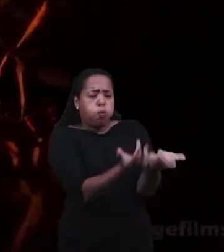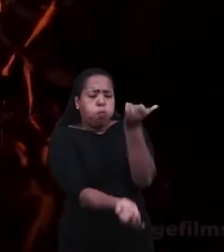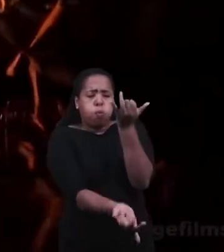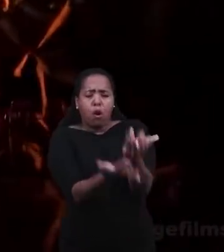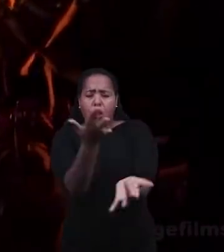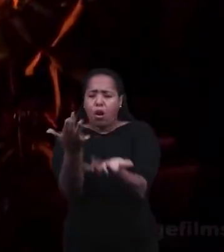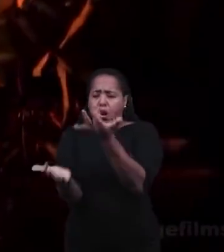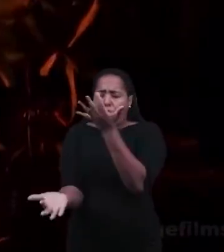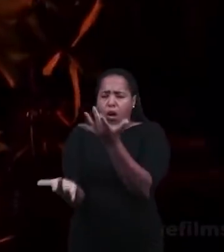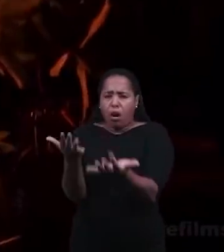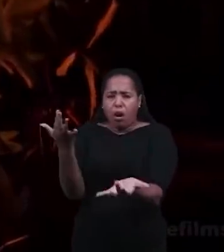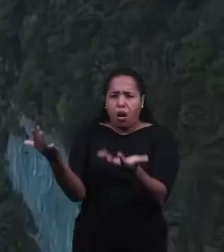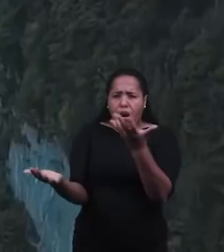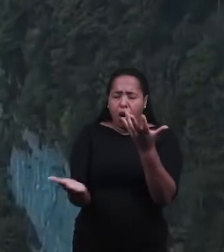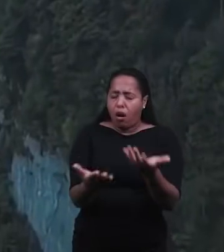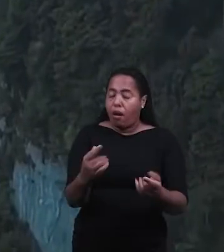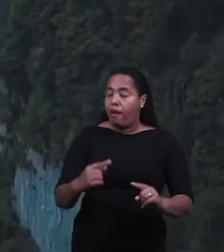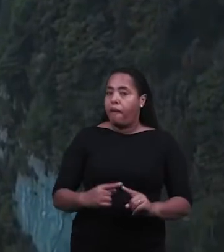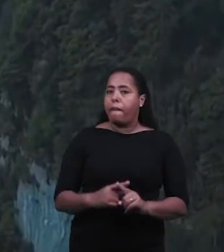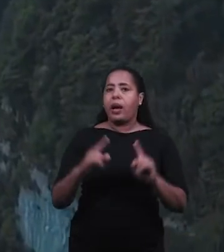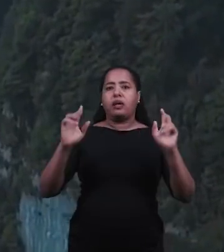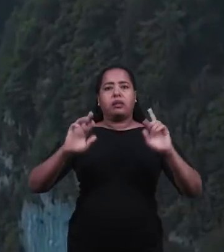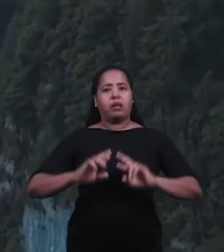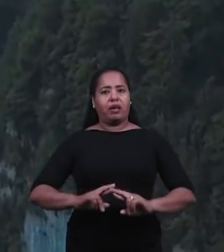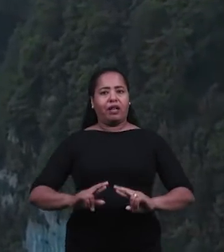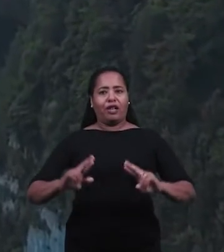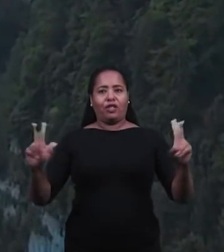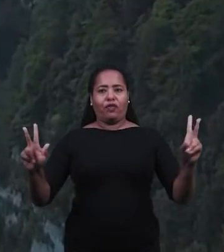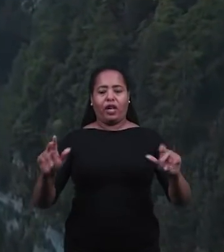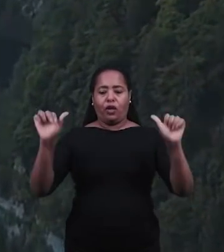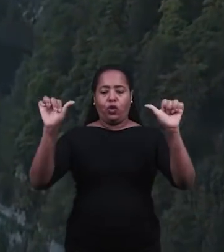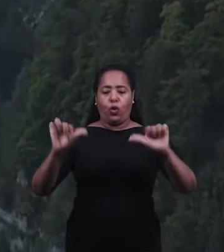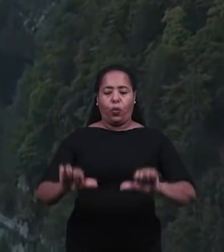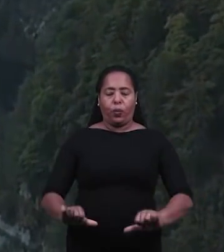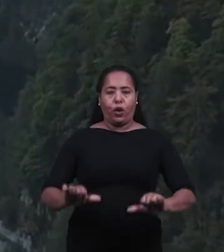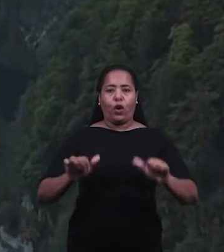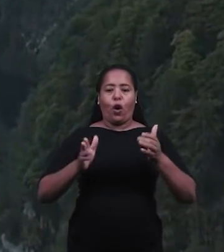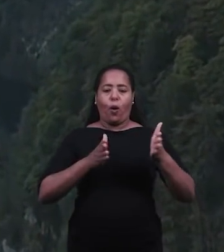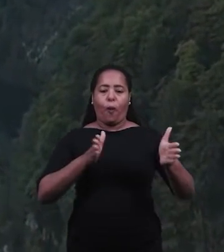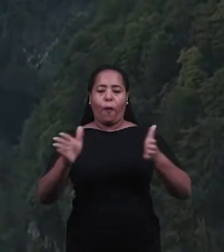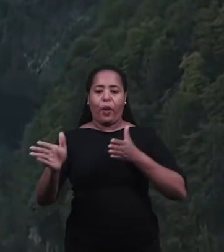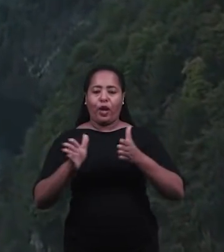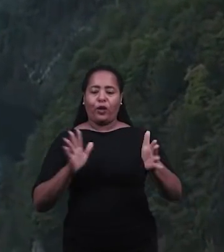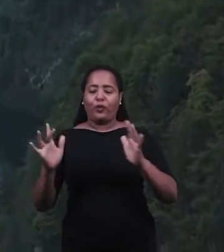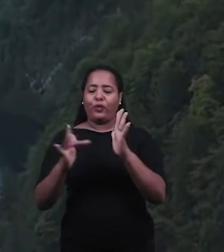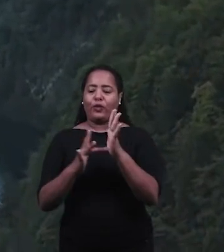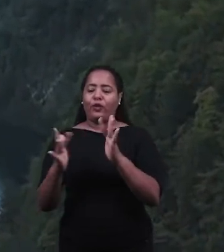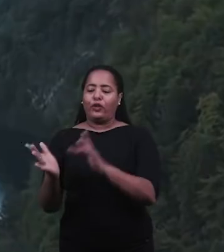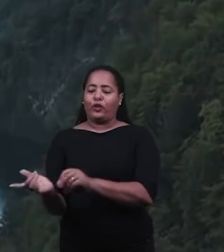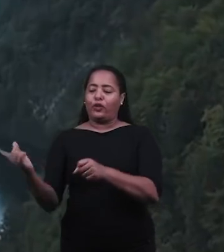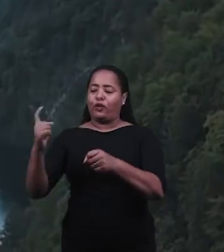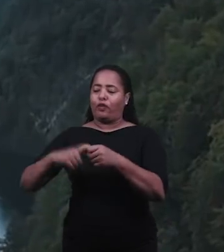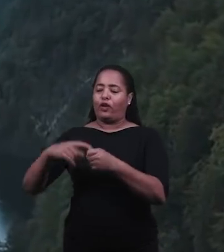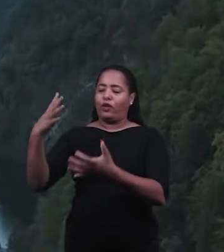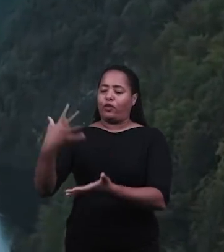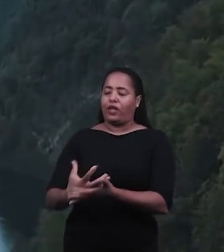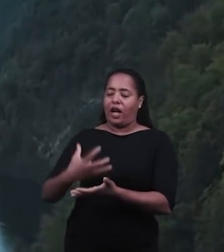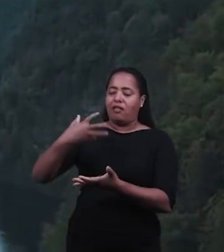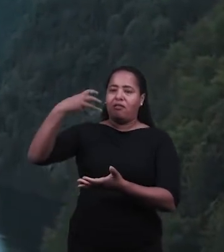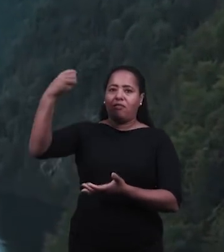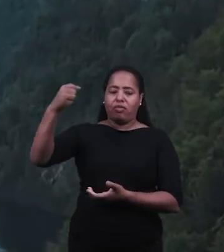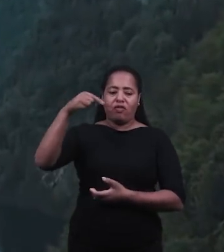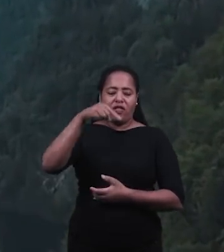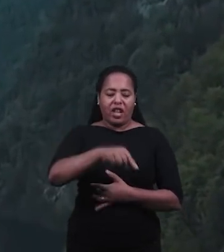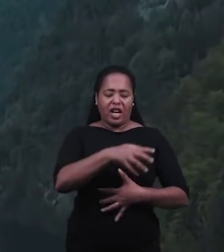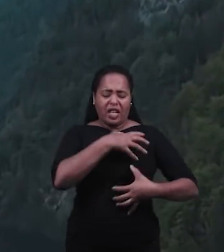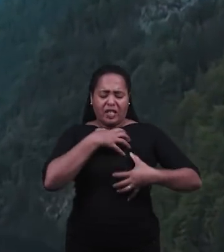devorou. Porém não houve agonia como nesse dia do Senhor. Porém não